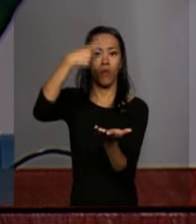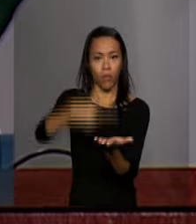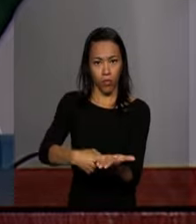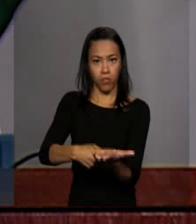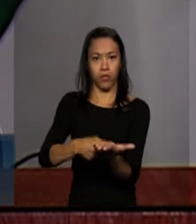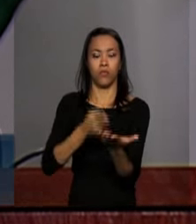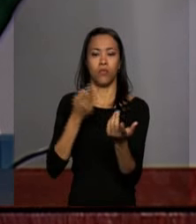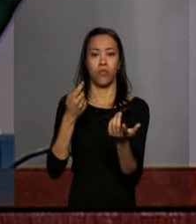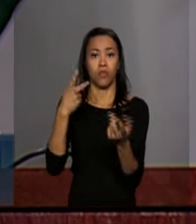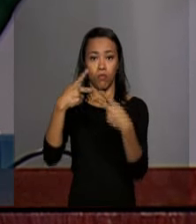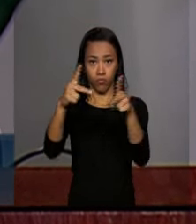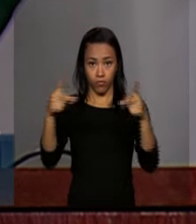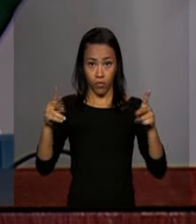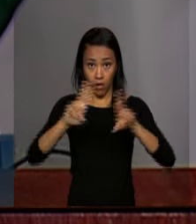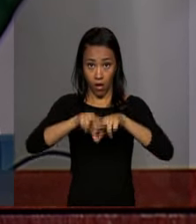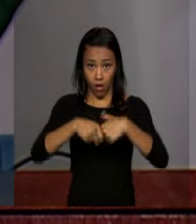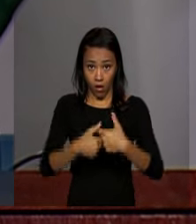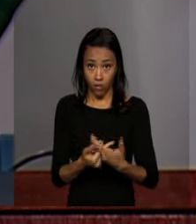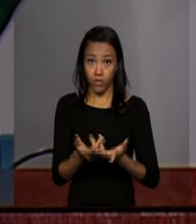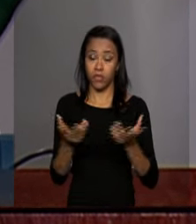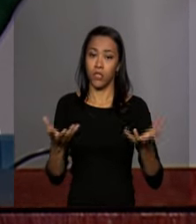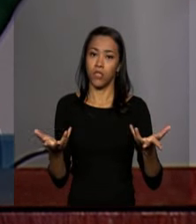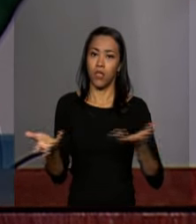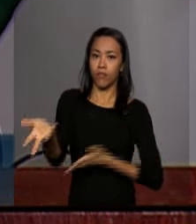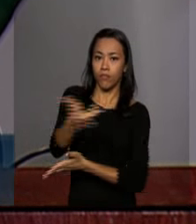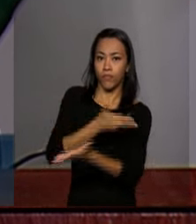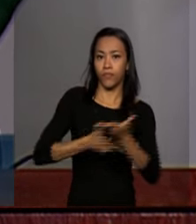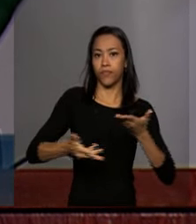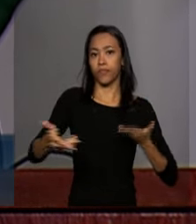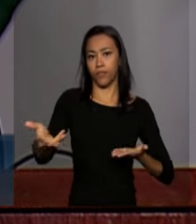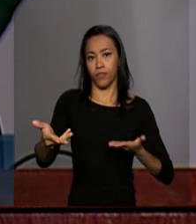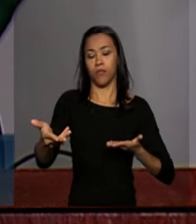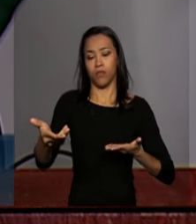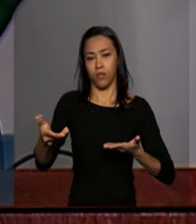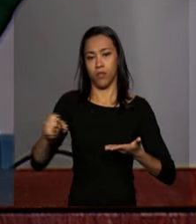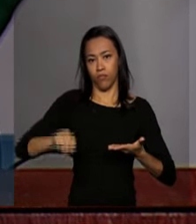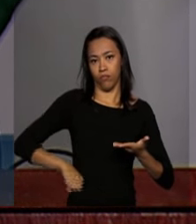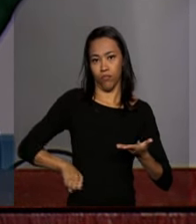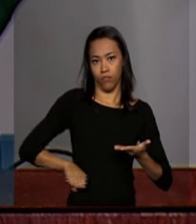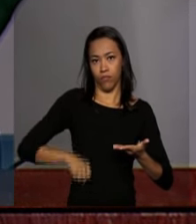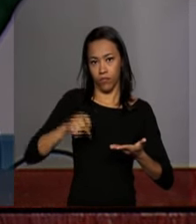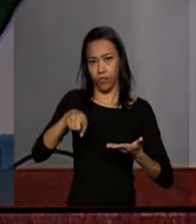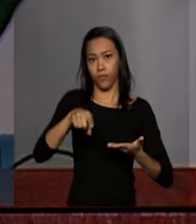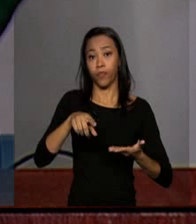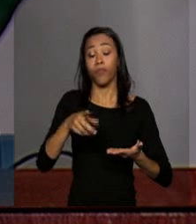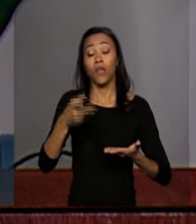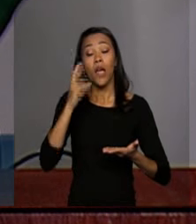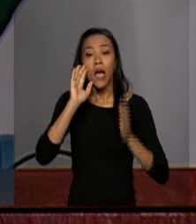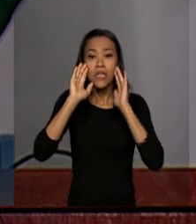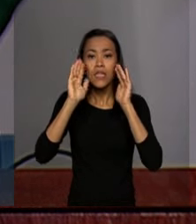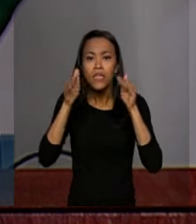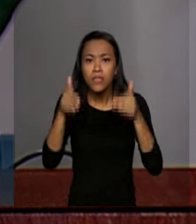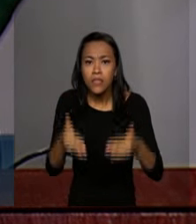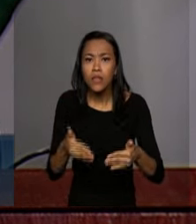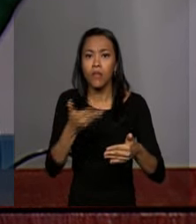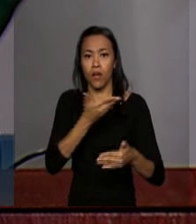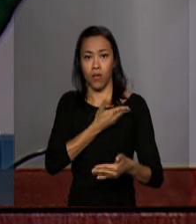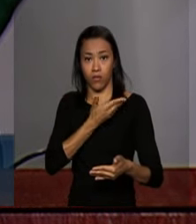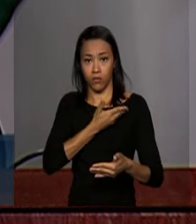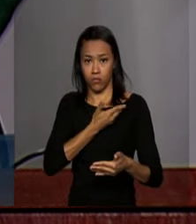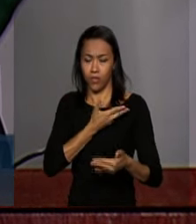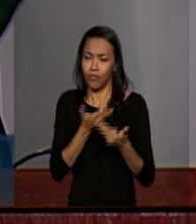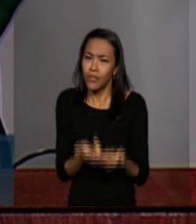por ocasião da solenidade de transmissão de cargo em 2 de janeiro último, no sentido de dar especial atenção aos colegas mais